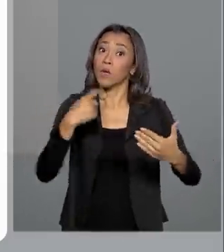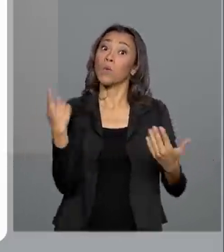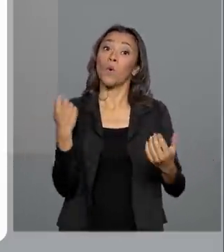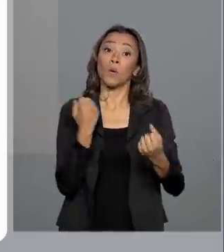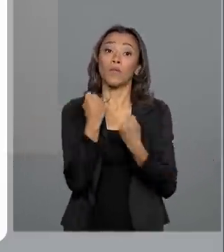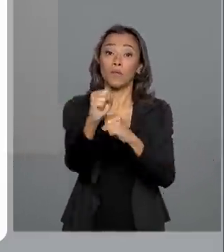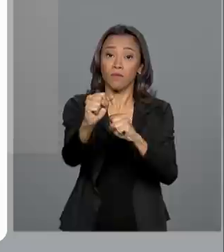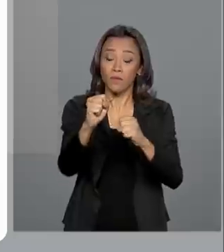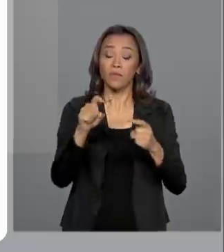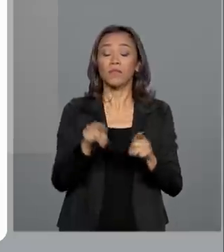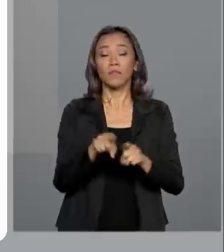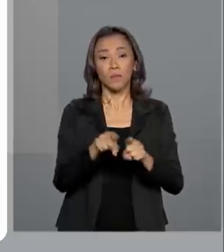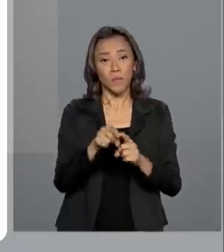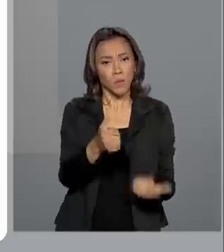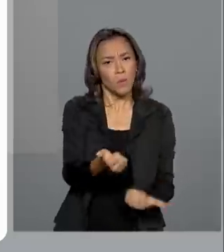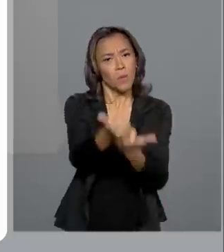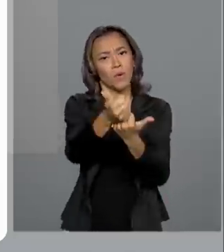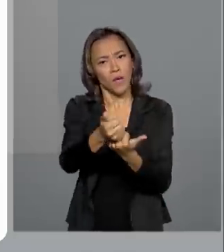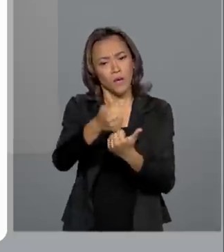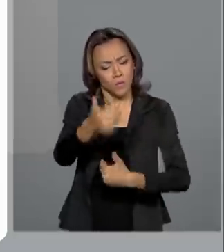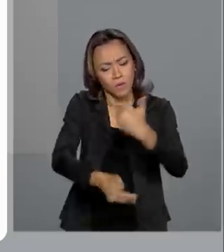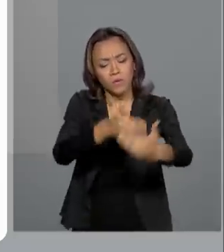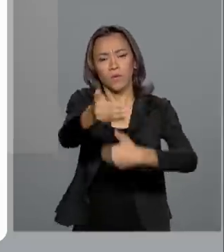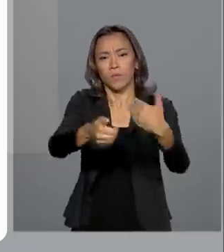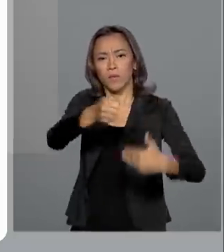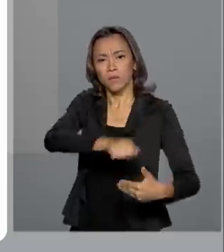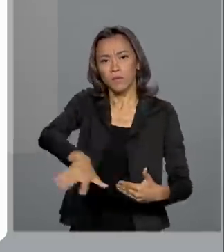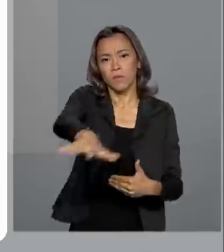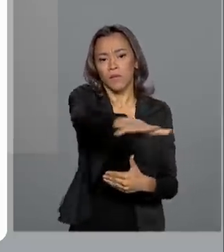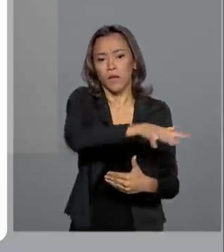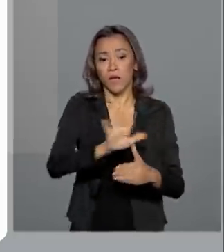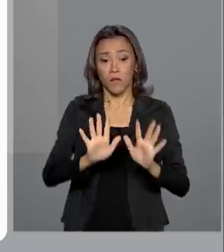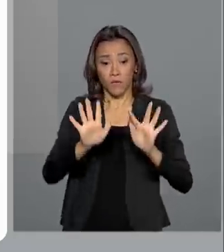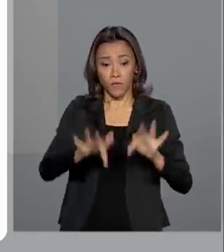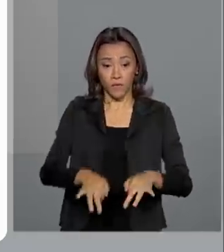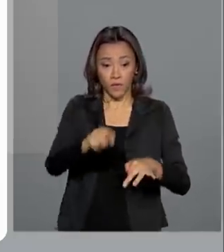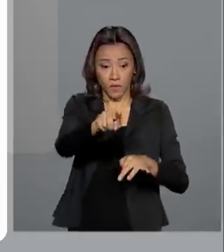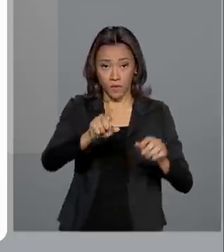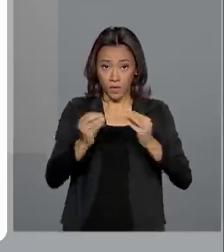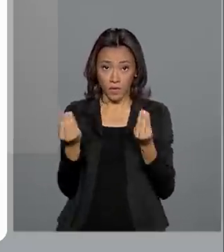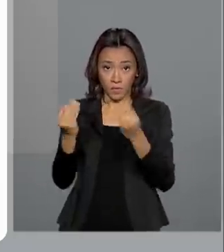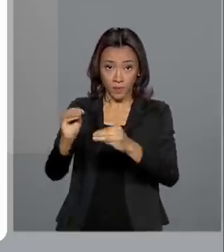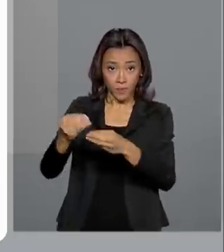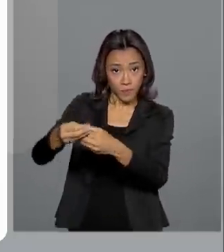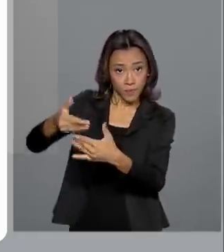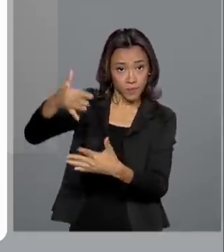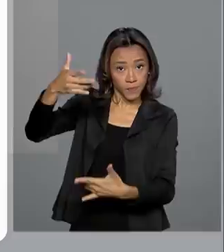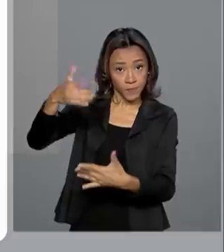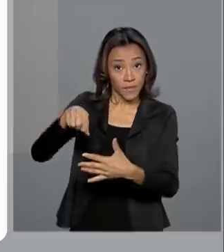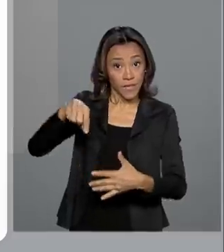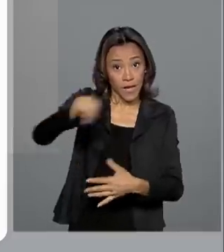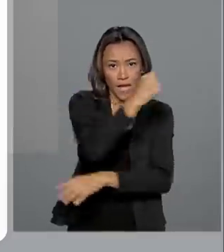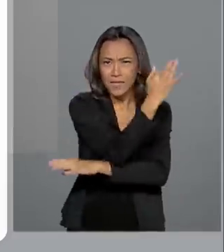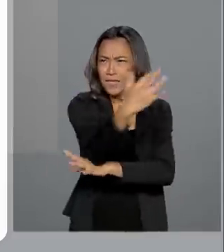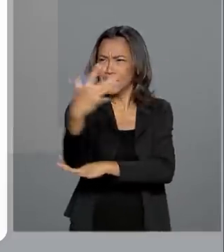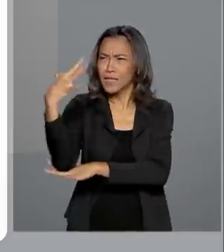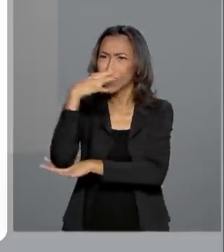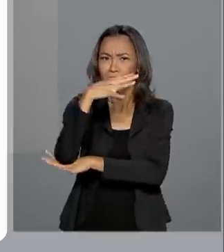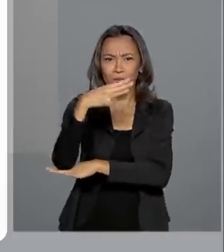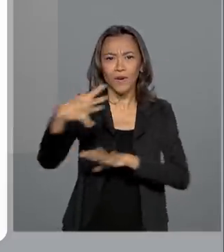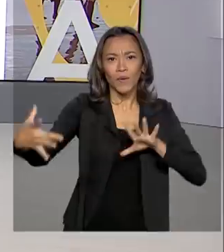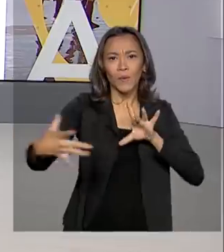sustentável da região hamilton mourão finaliza publicação afirmando que a selva nos une e à amazônia nos